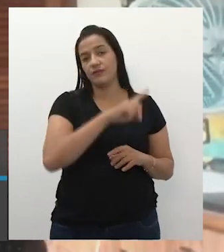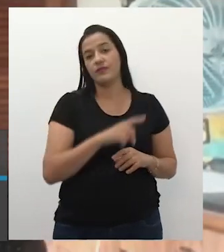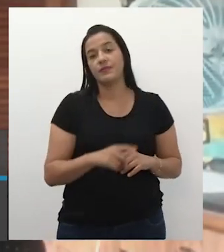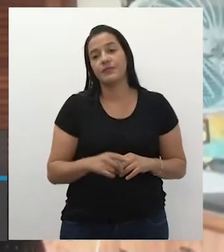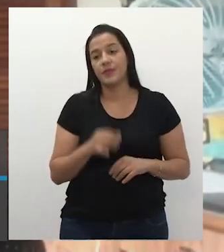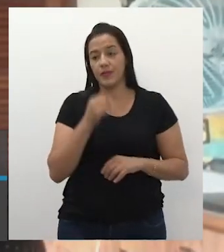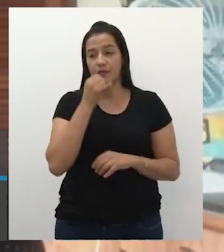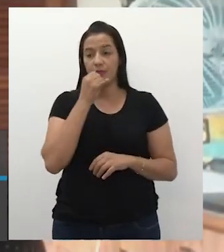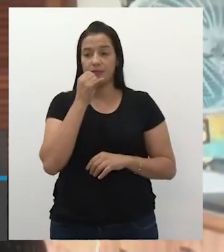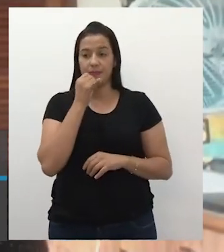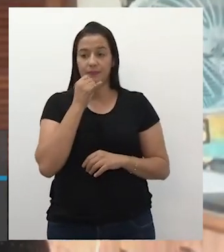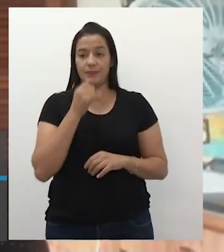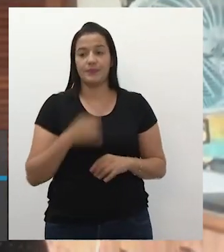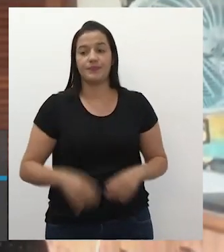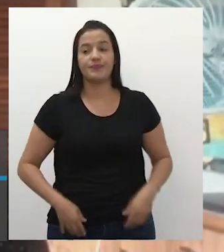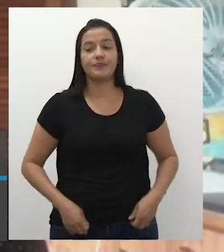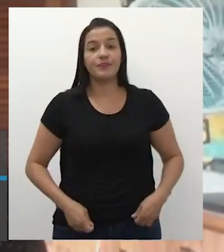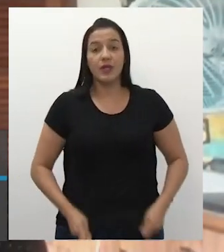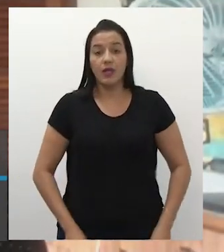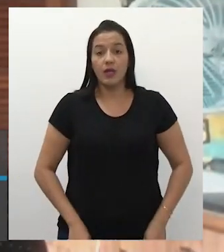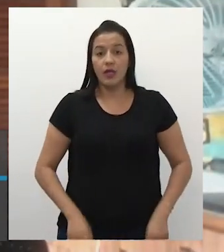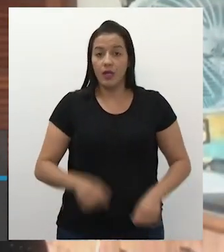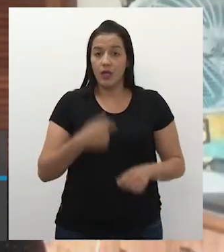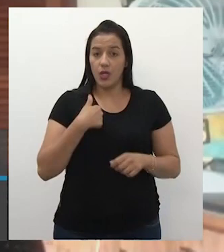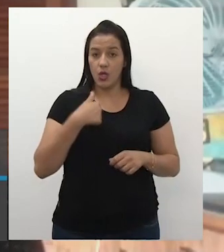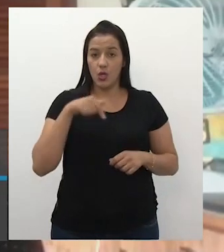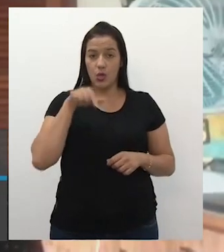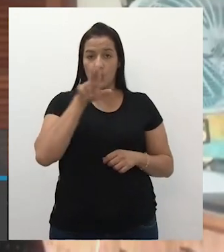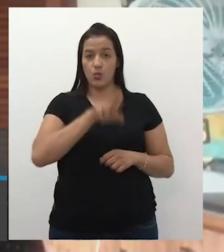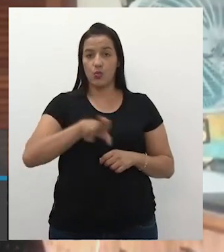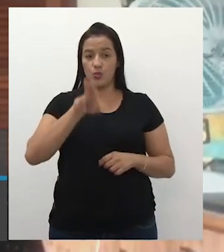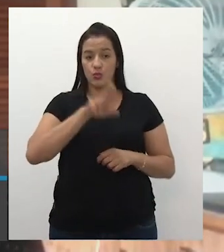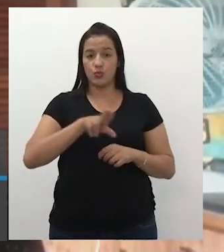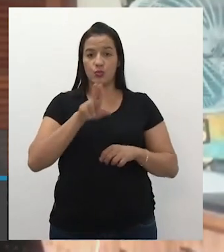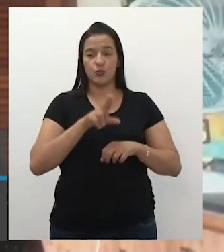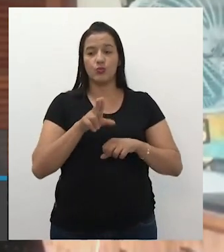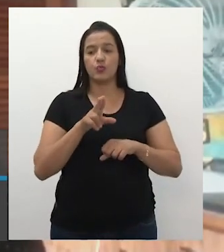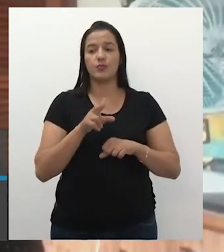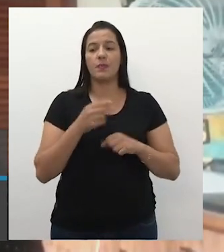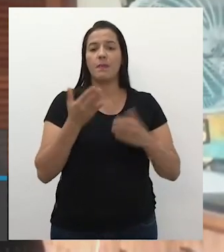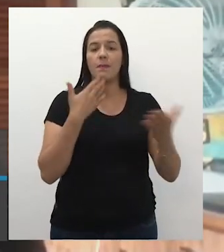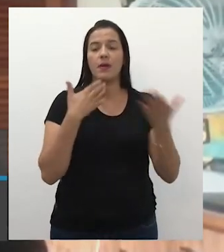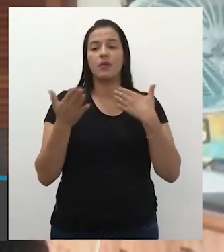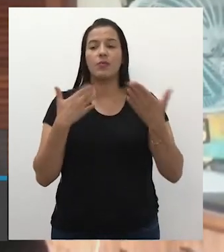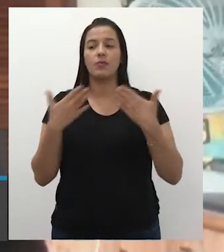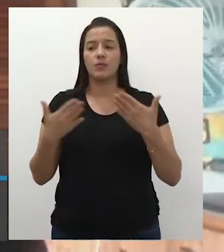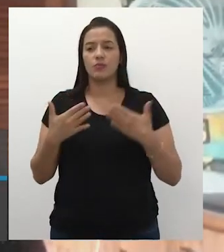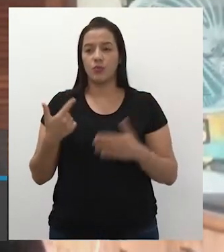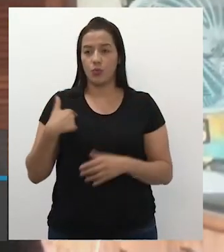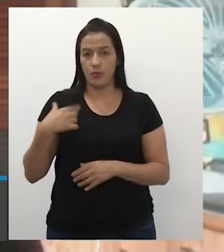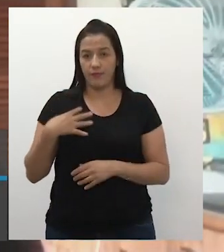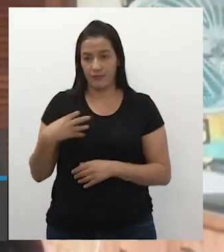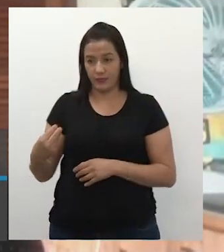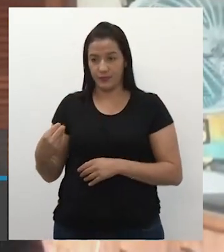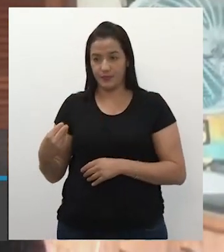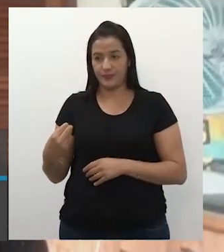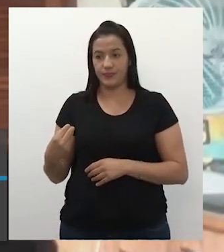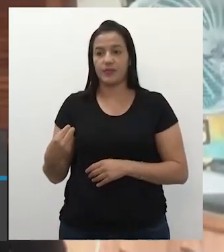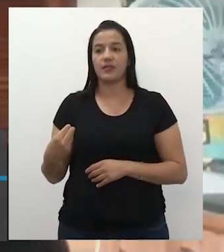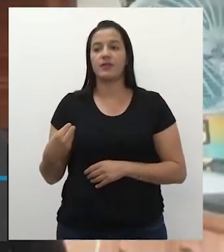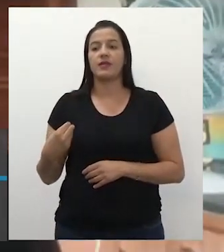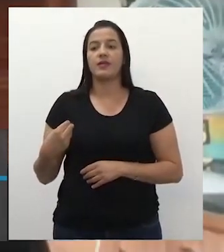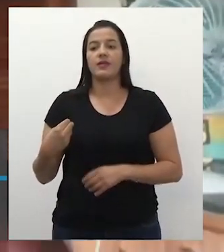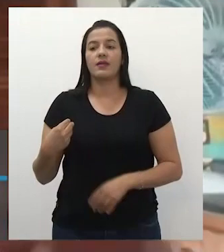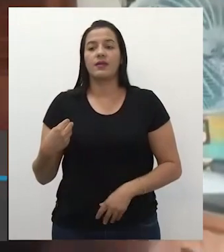dar um exemplo para vocês. Eu uso muito esses aplicativos para me comunicar até com o meu filho, né? Que